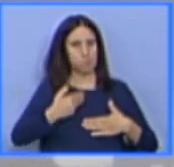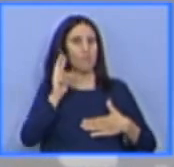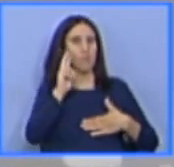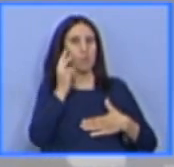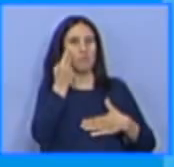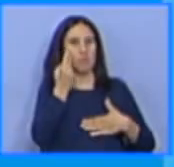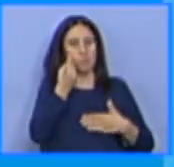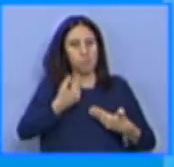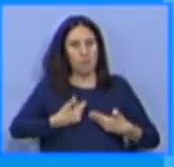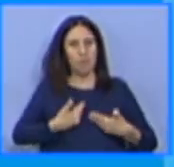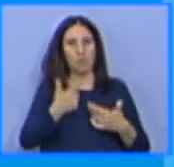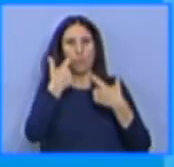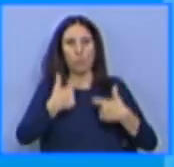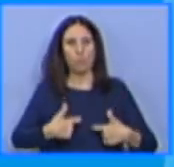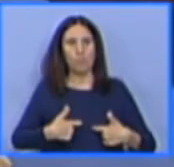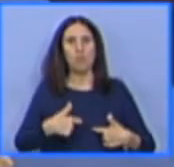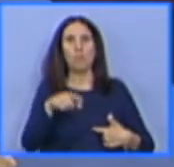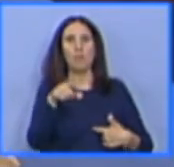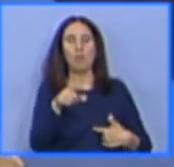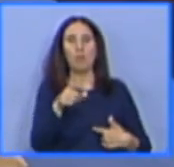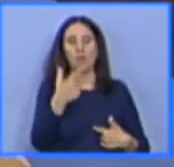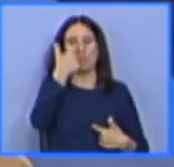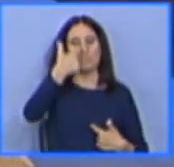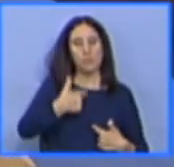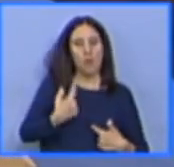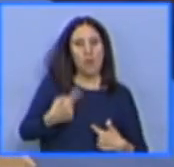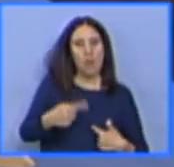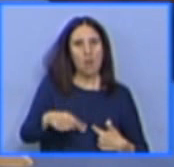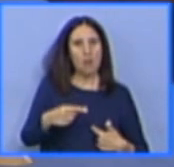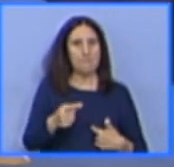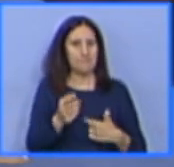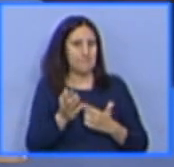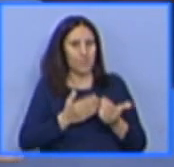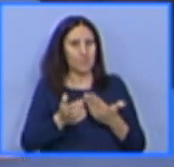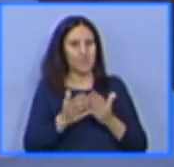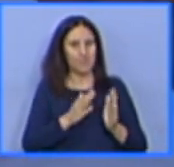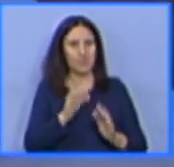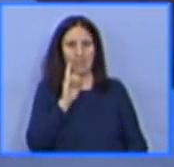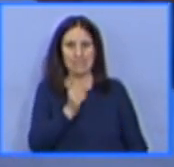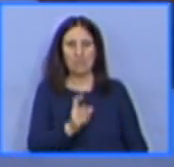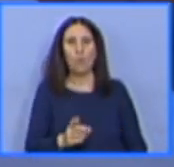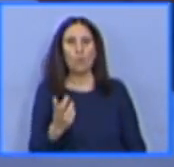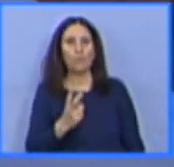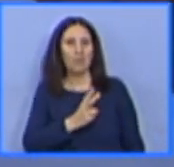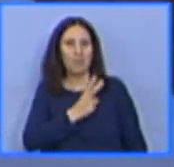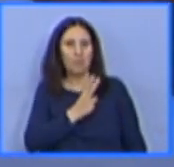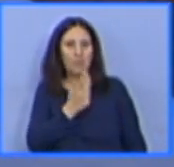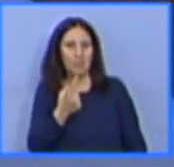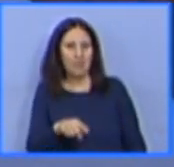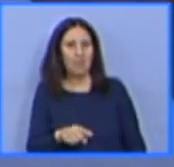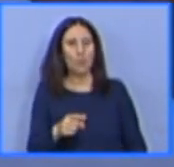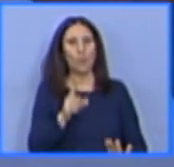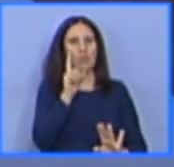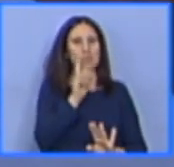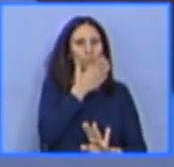vida que é, humana, e não pelos atributos que a pessoa possa ter, ou pelas habilitações académicas, ou se é bonito